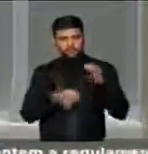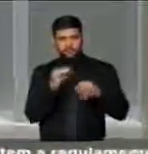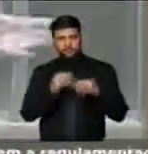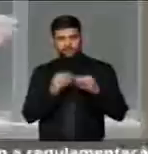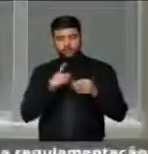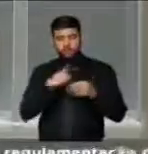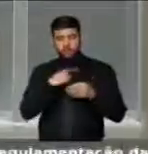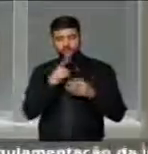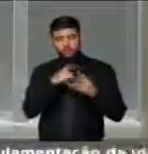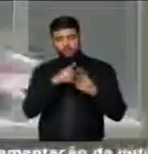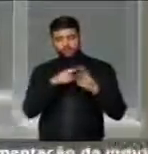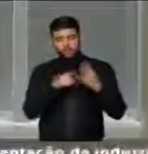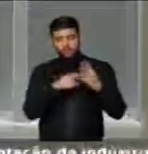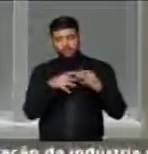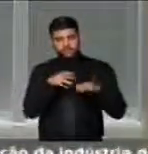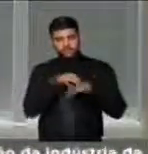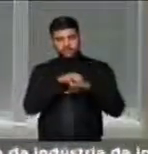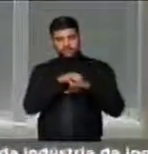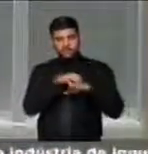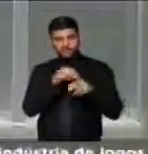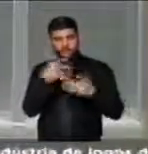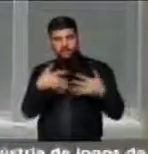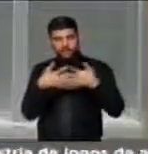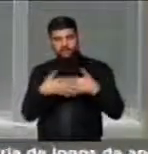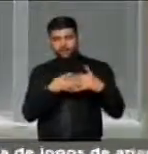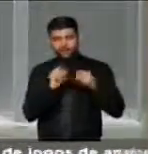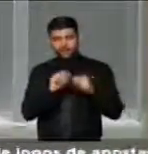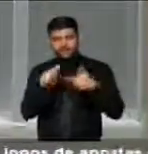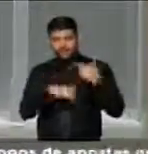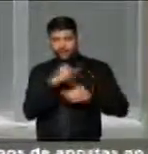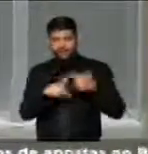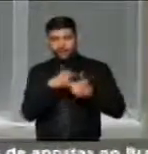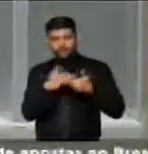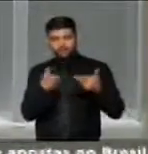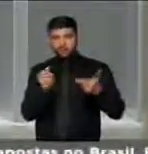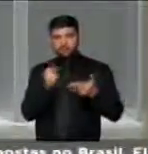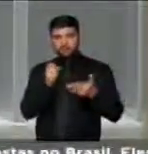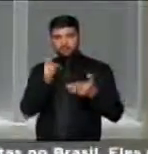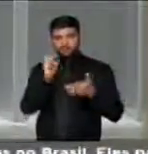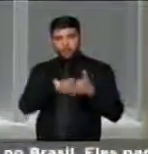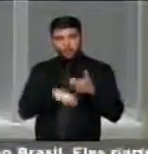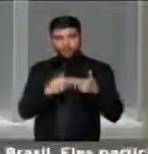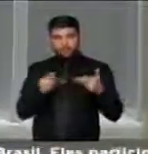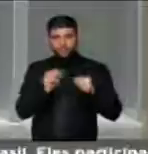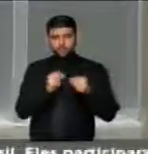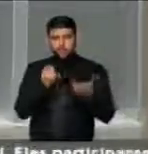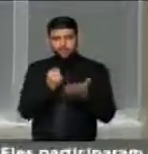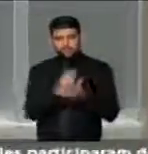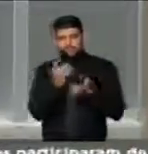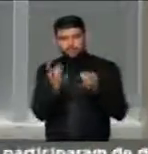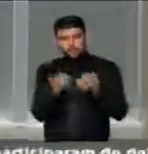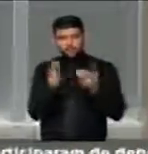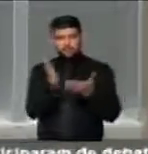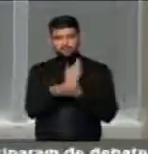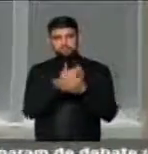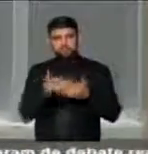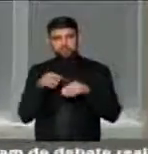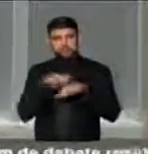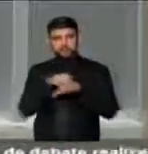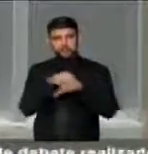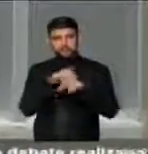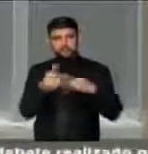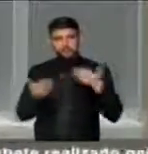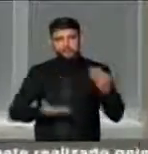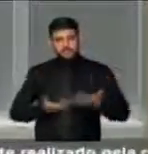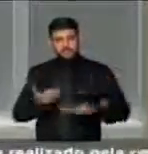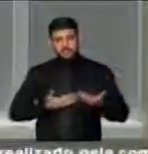quem tem 2-3 caminhões que faz o transporte local, que está gerando emprego, imposto, fazendo consumo, prestando serviço.